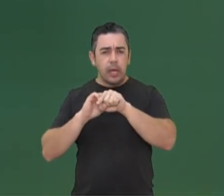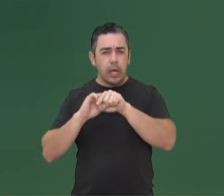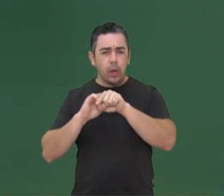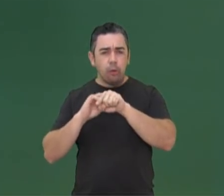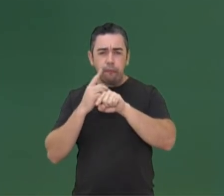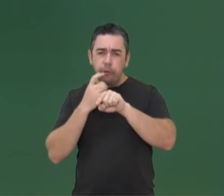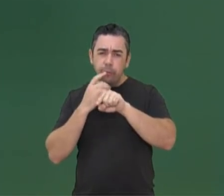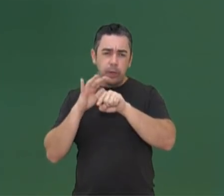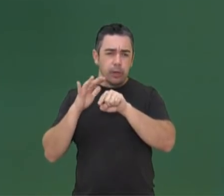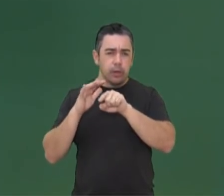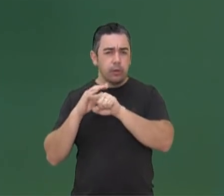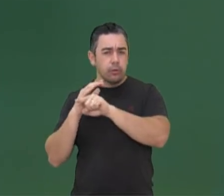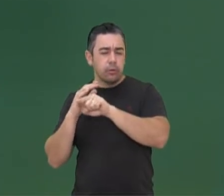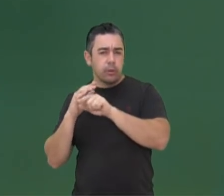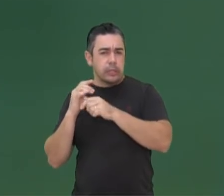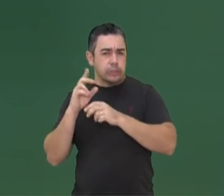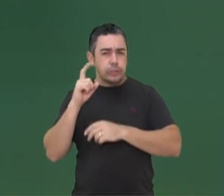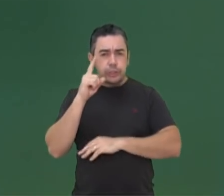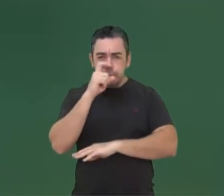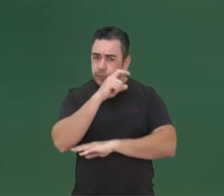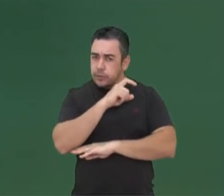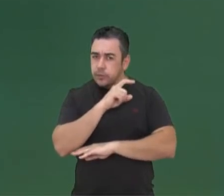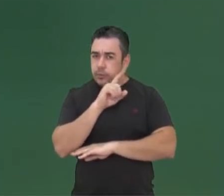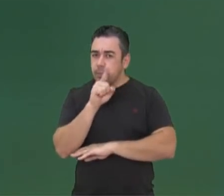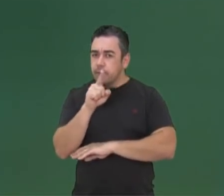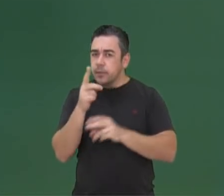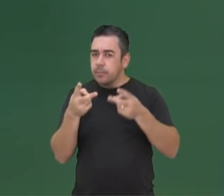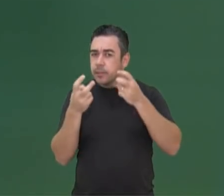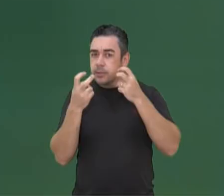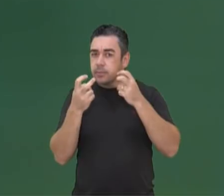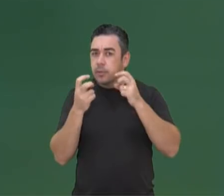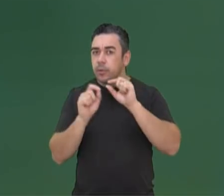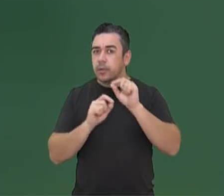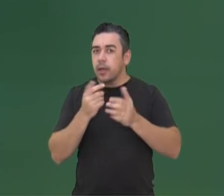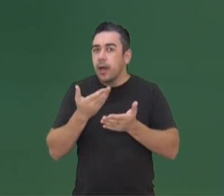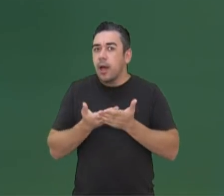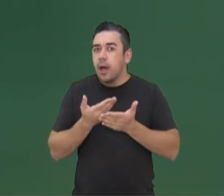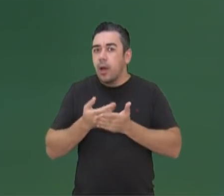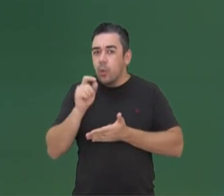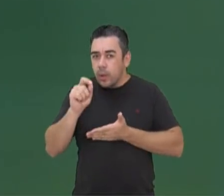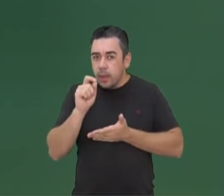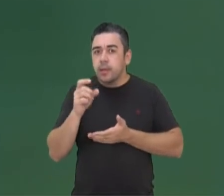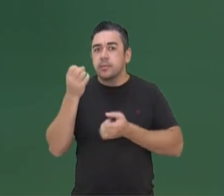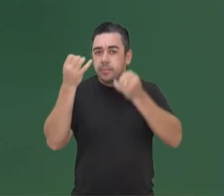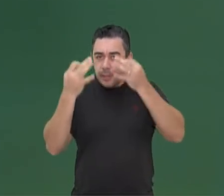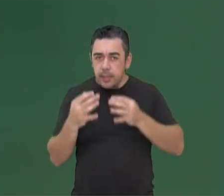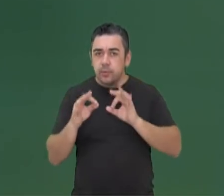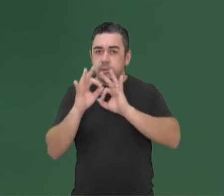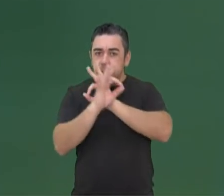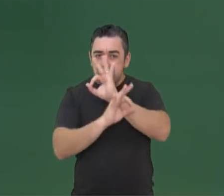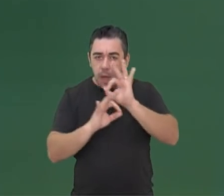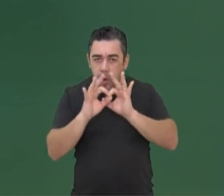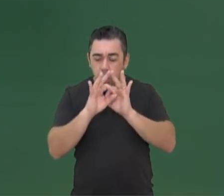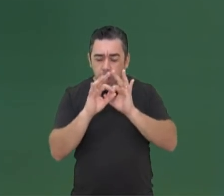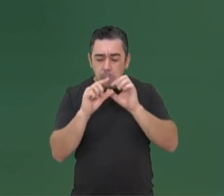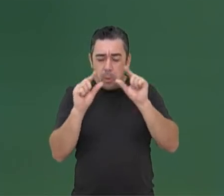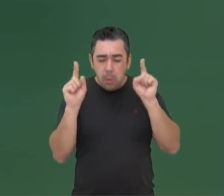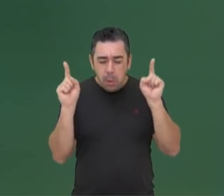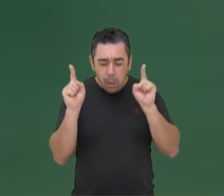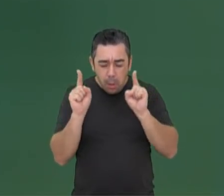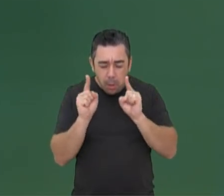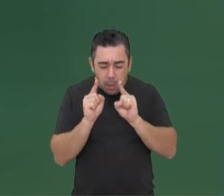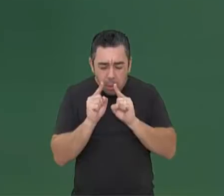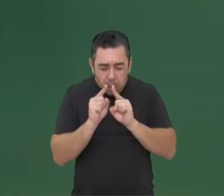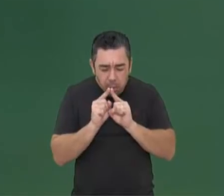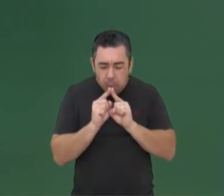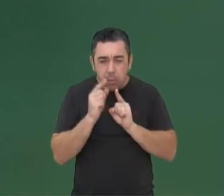avermelhada a última. Difícil, né? Então vocês perceberam que as nossas aulas nós estamos falando de célula, que é uma estrutura muito pequena. Eu não